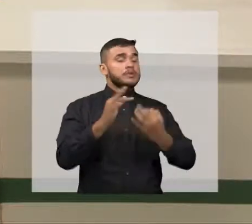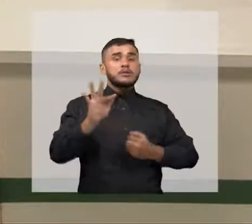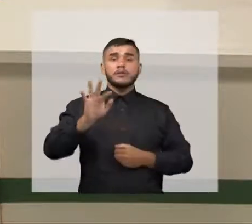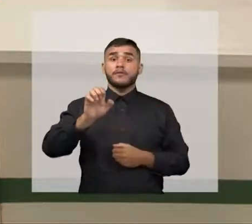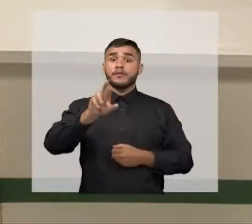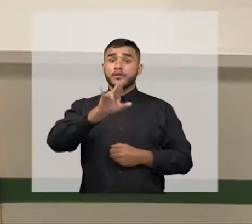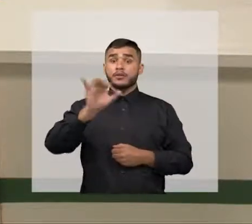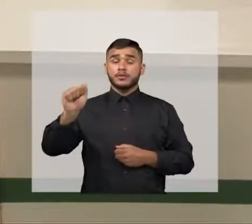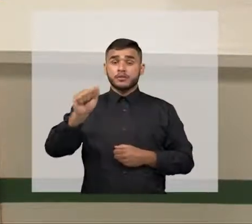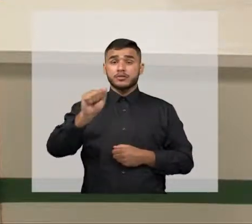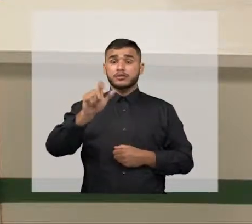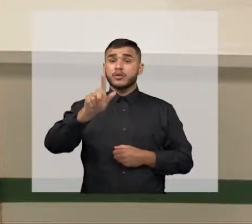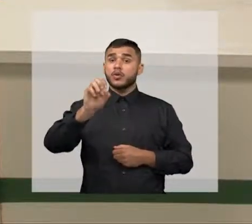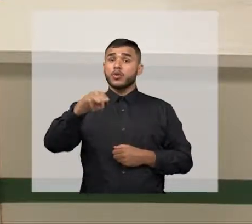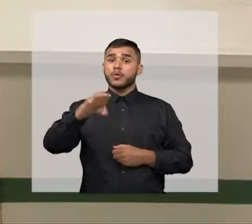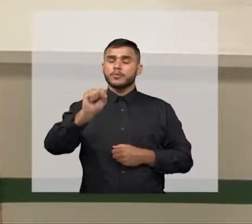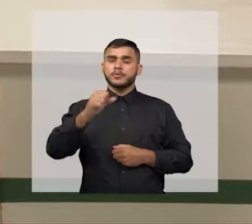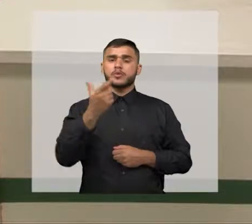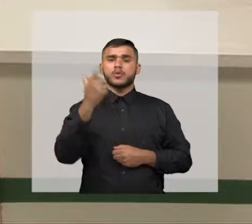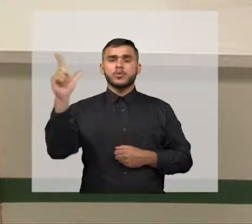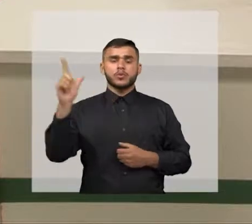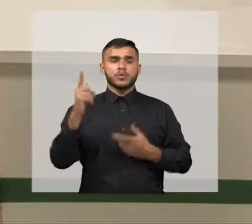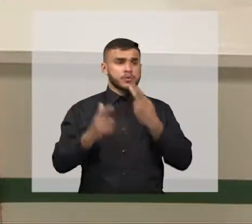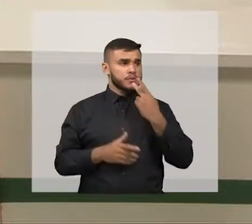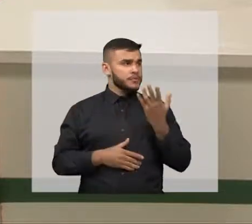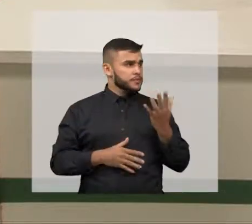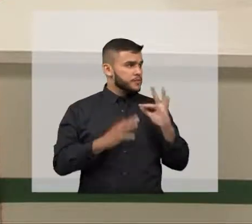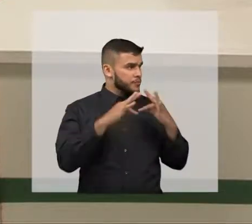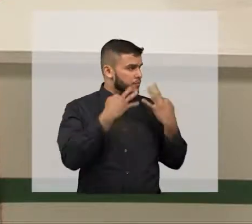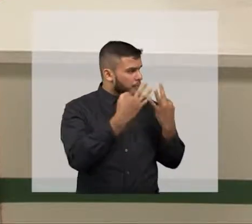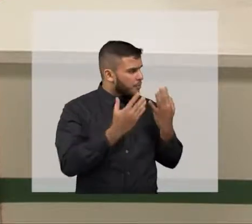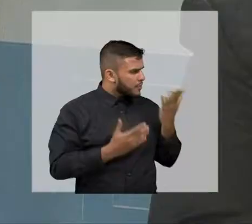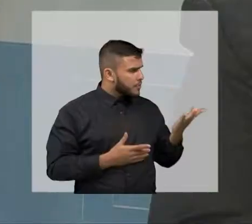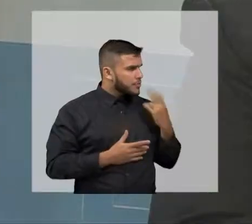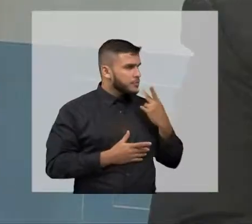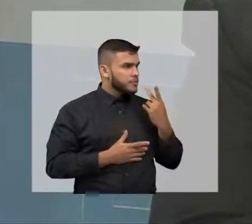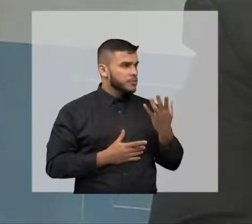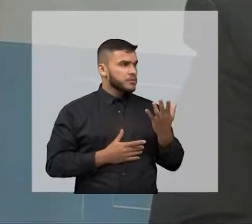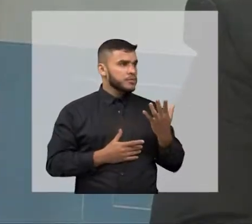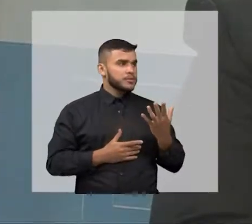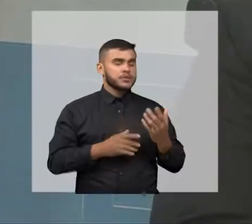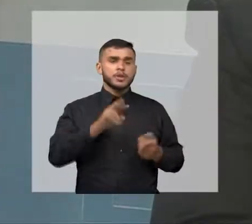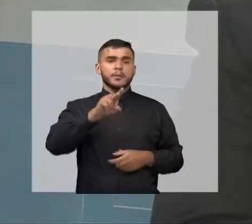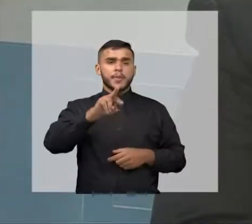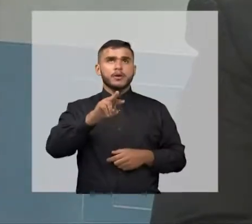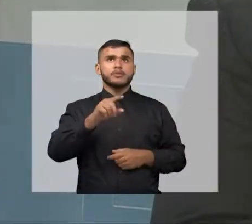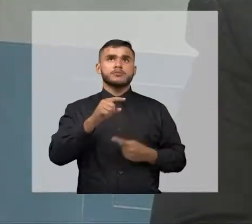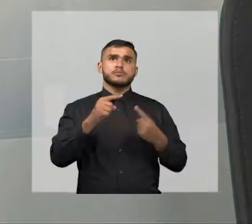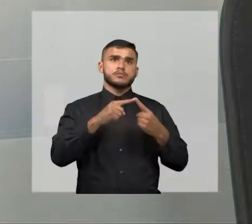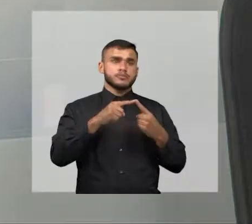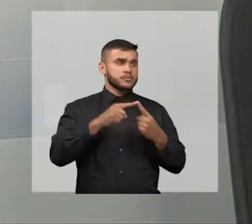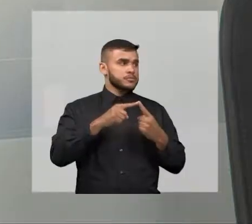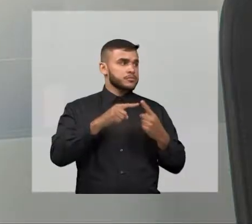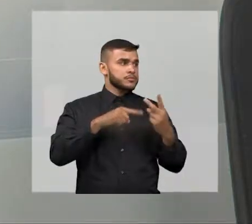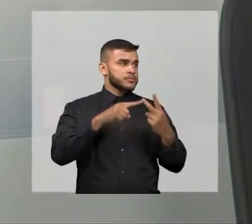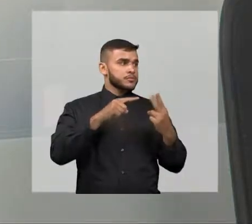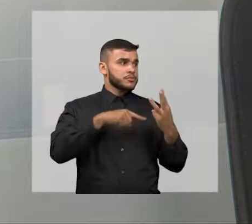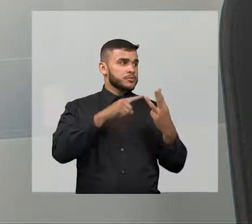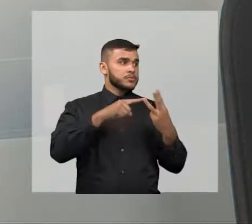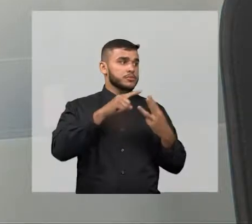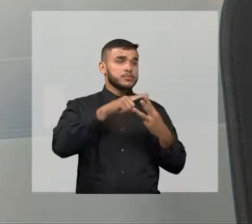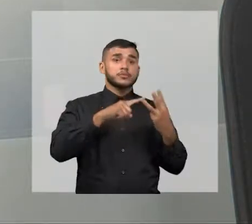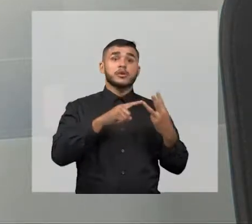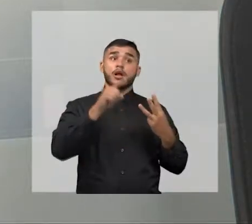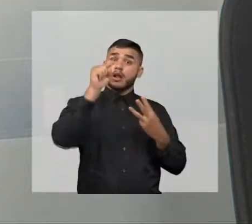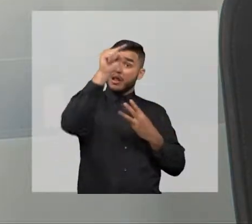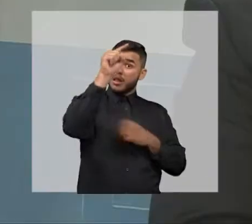família lá em Sobral, porque o deputado, a senhora já teve 3 irmãos deputados. Representando o